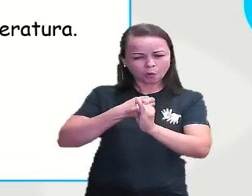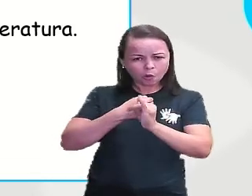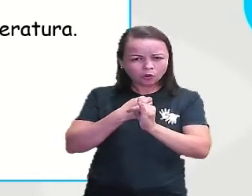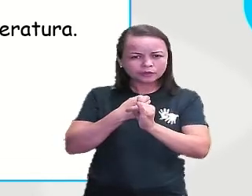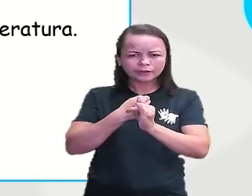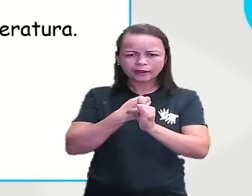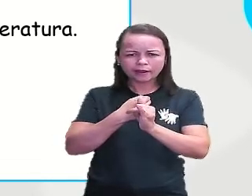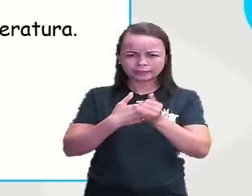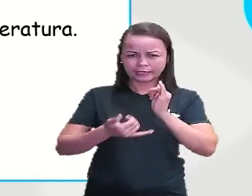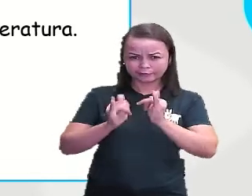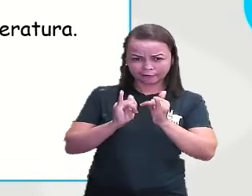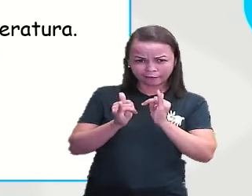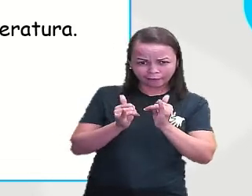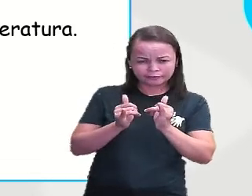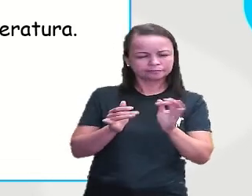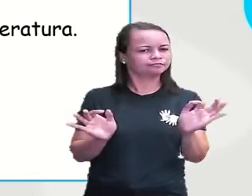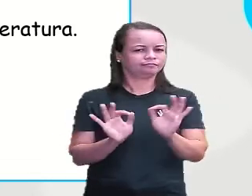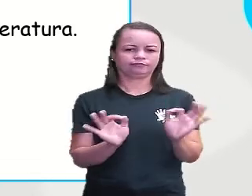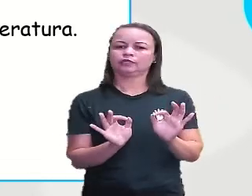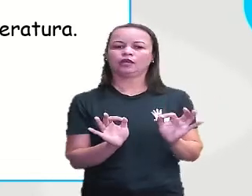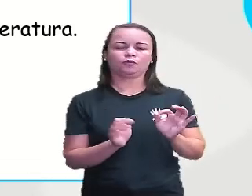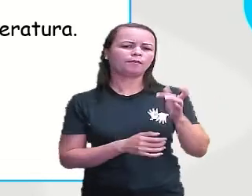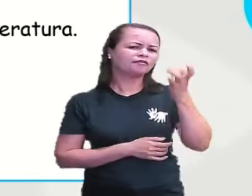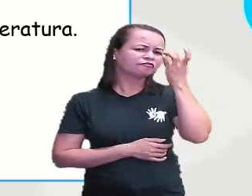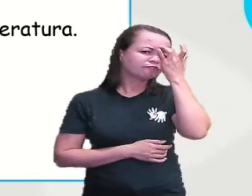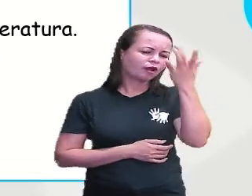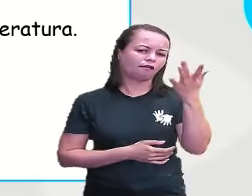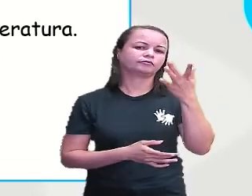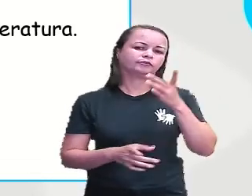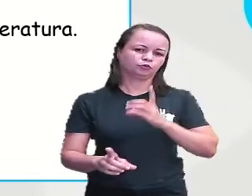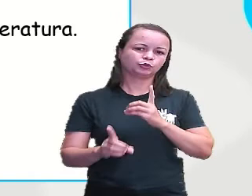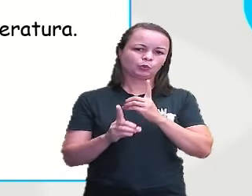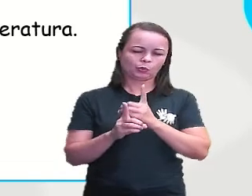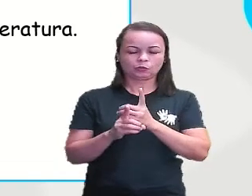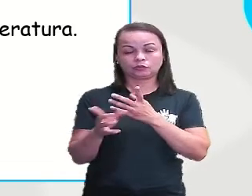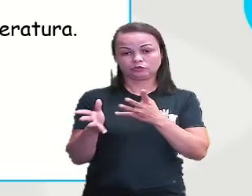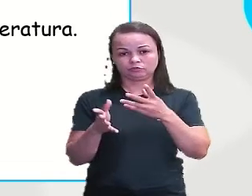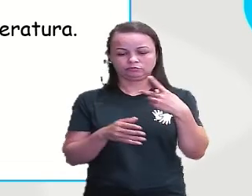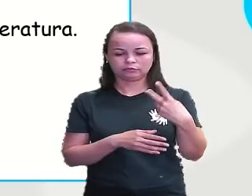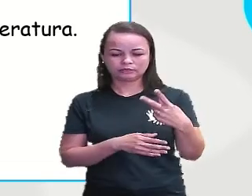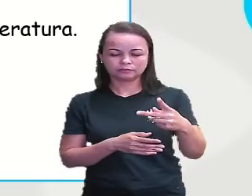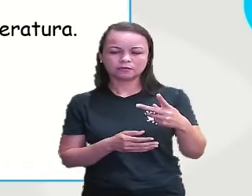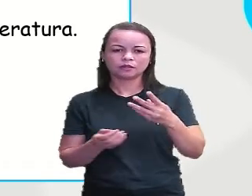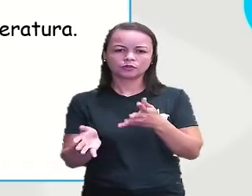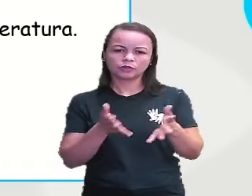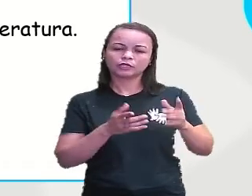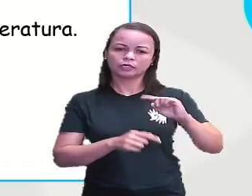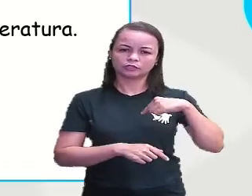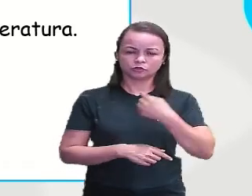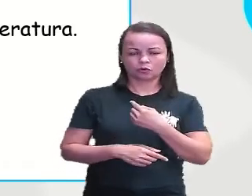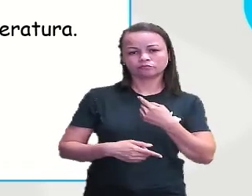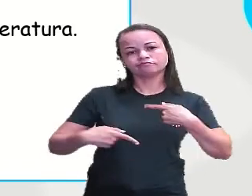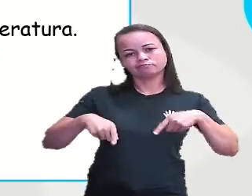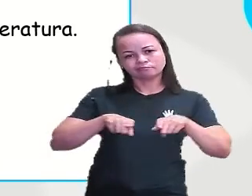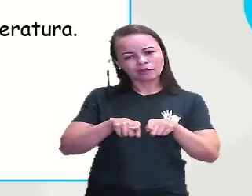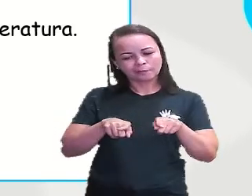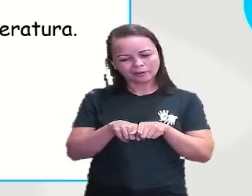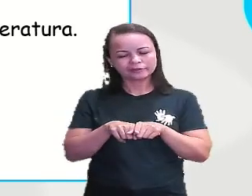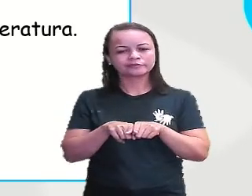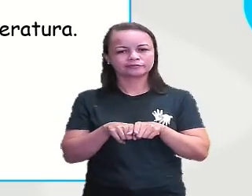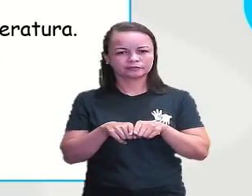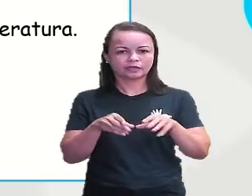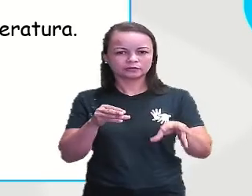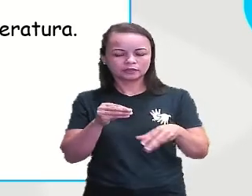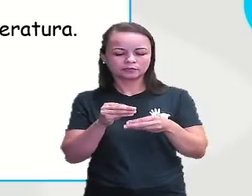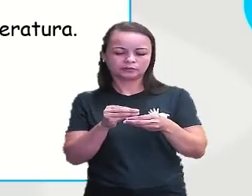circulando, né? Justamente aí na internet, nesse meio em que a gente também está inserido. Então a crônica ela possui